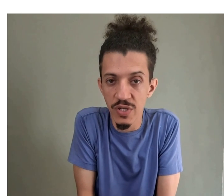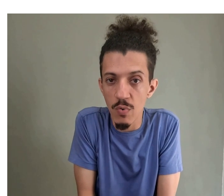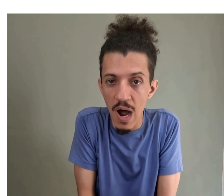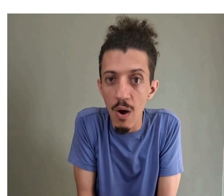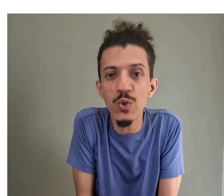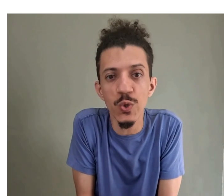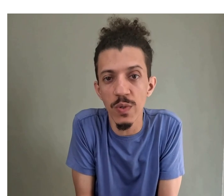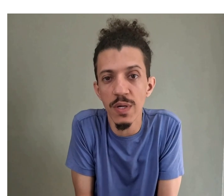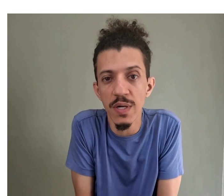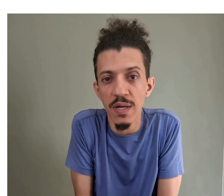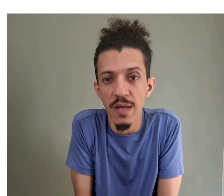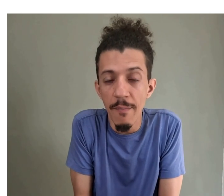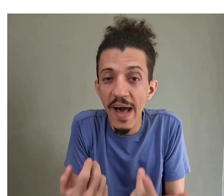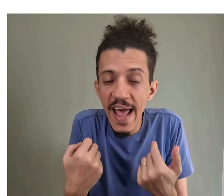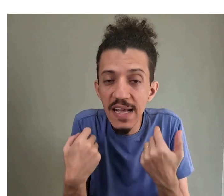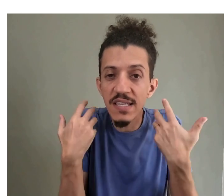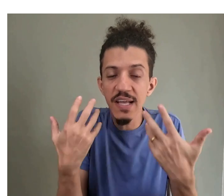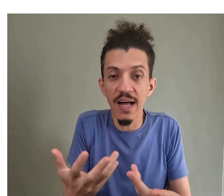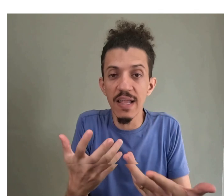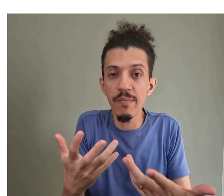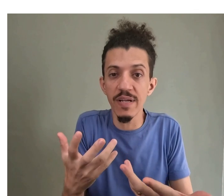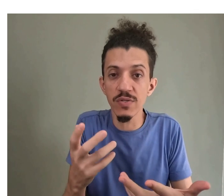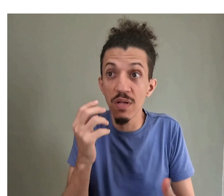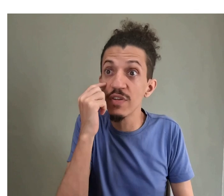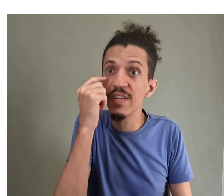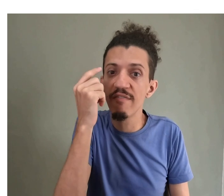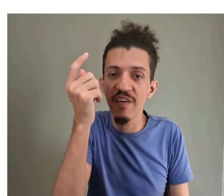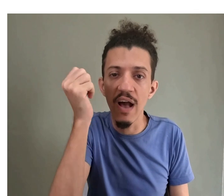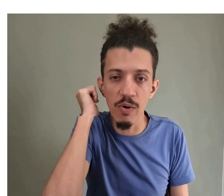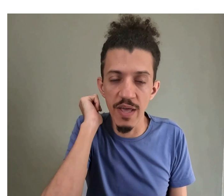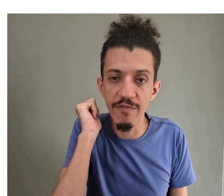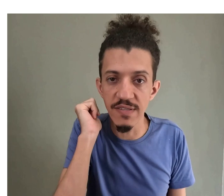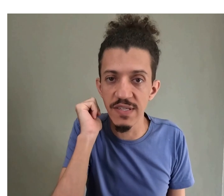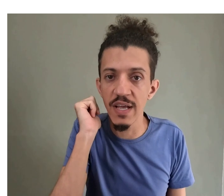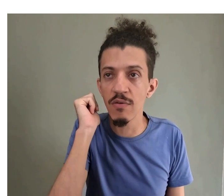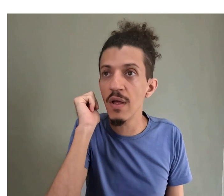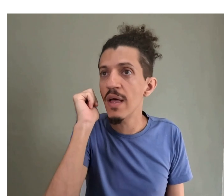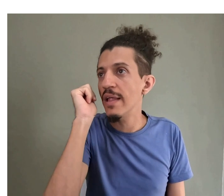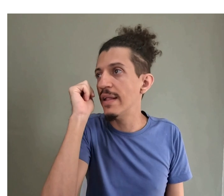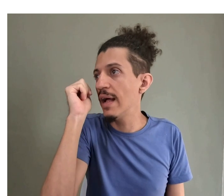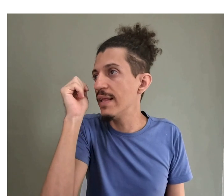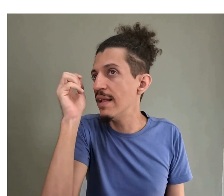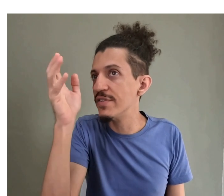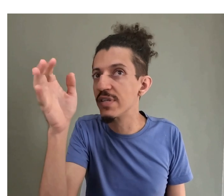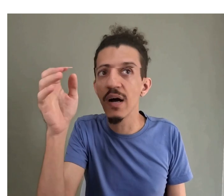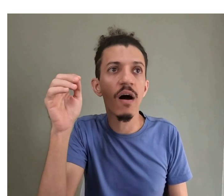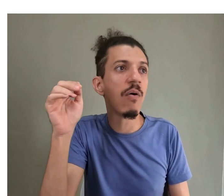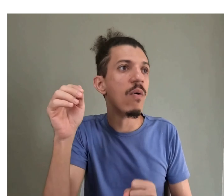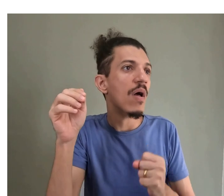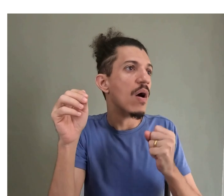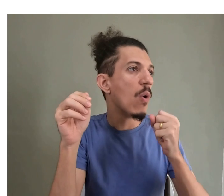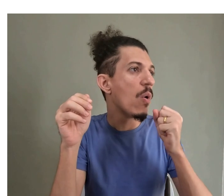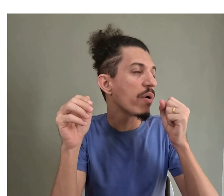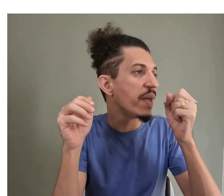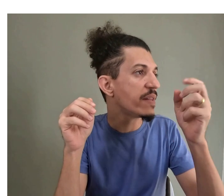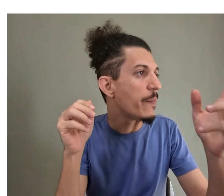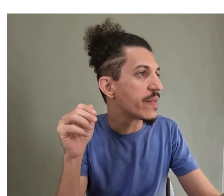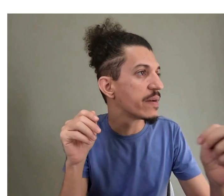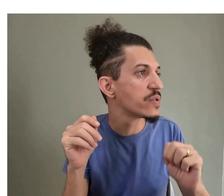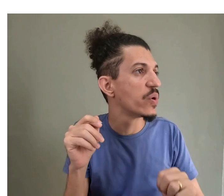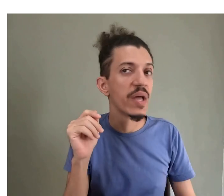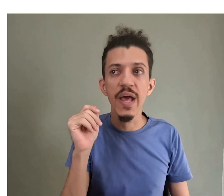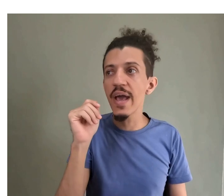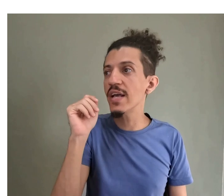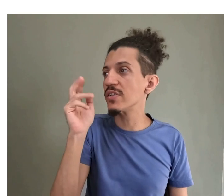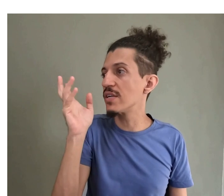você tira o áudio, parece que está na Libras quando você vê alguém fazendo na televisão, ou alguém interpretando